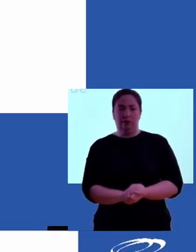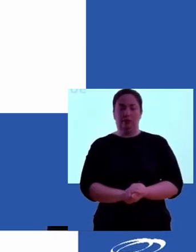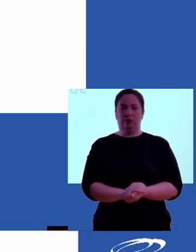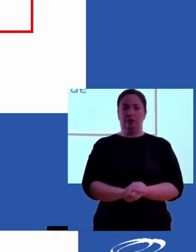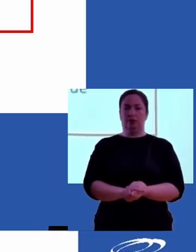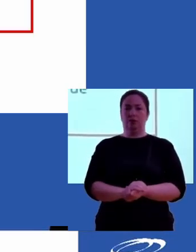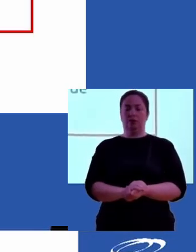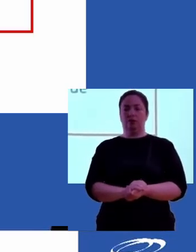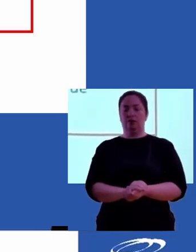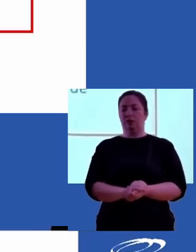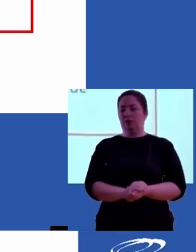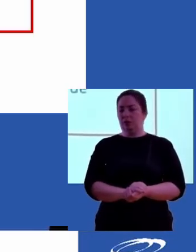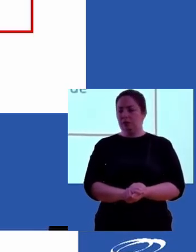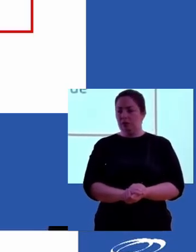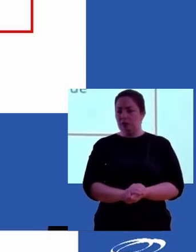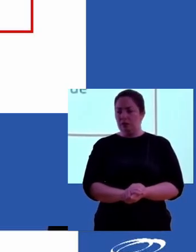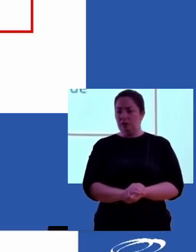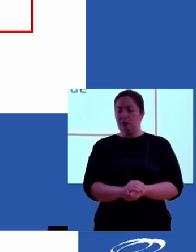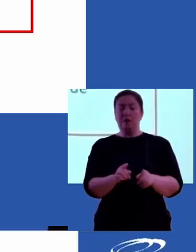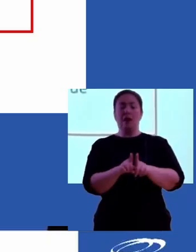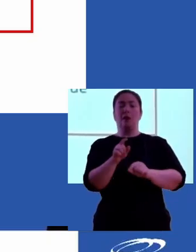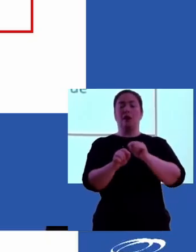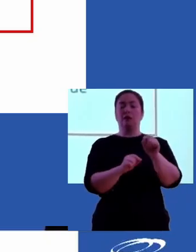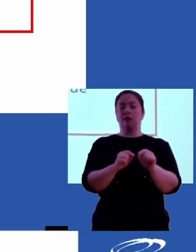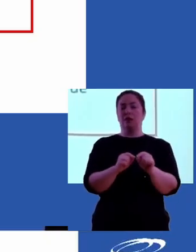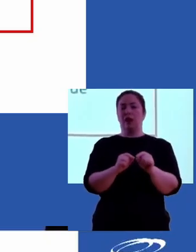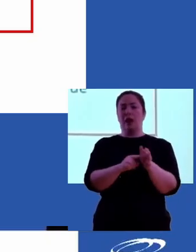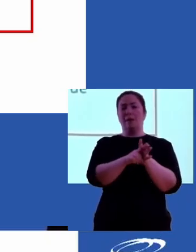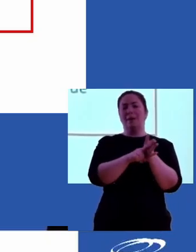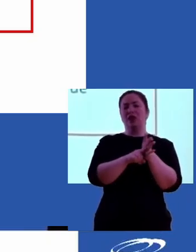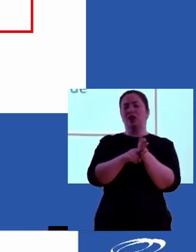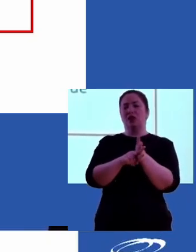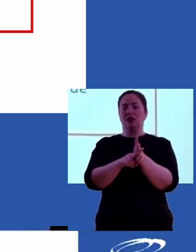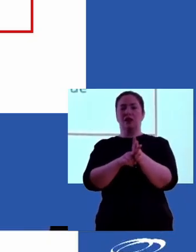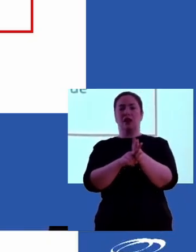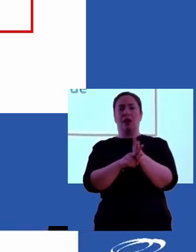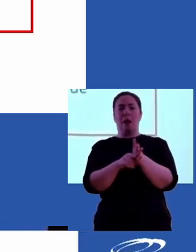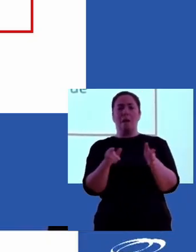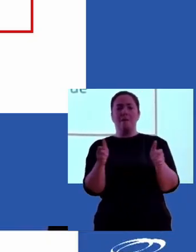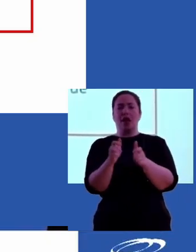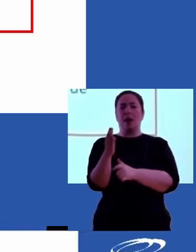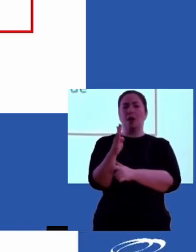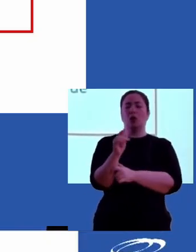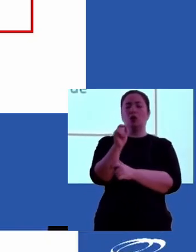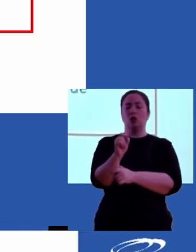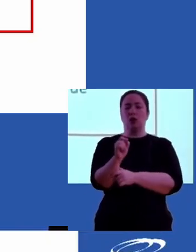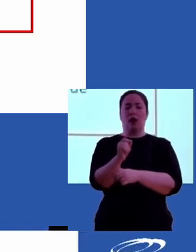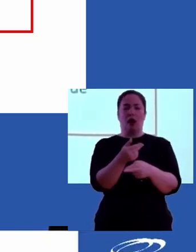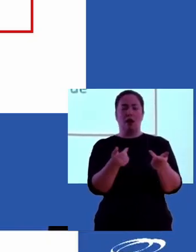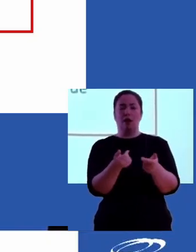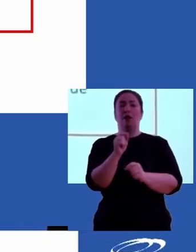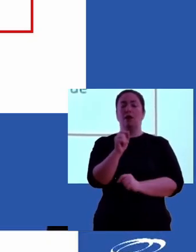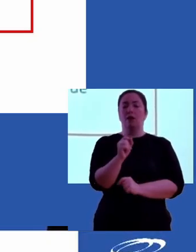EBGIS. E com relação ao diagnóstico microbiológico, o consenso internacional já sinalizava, não dentro do